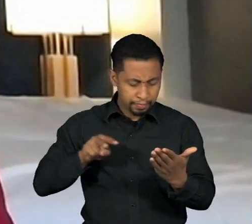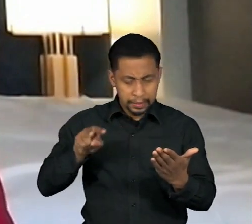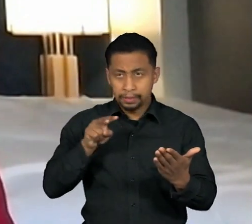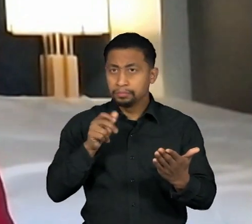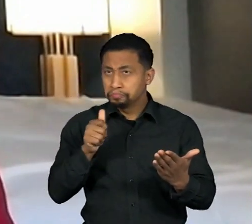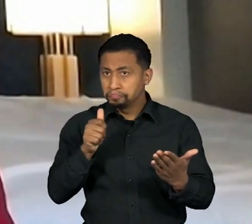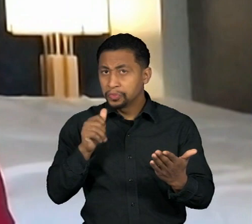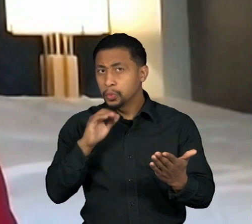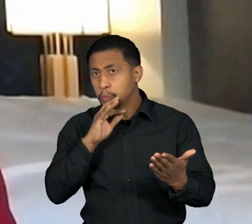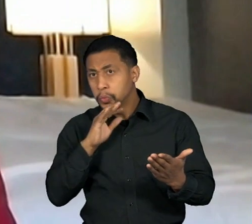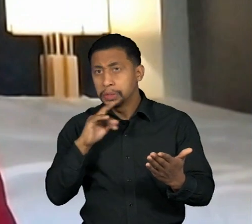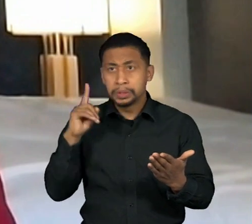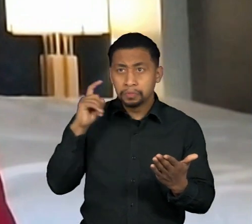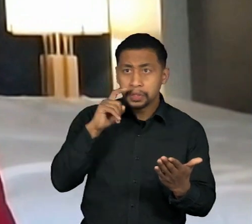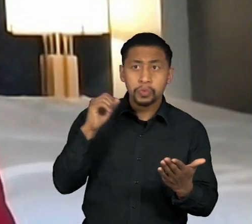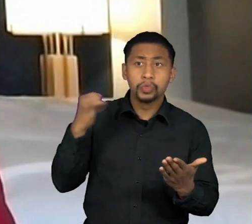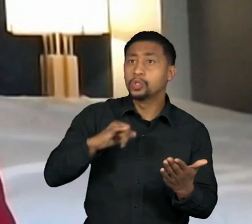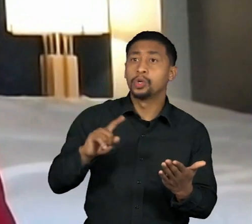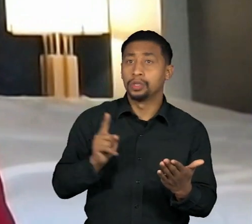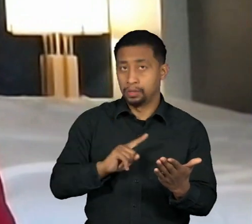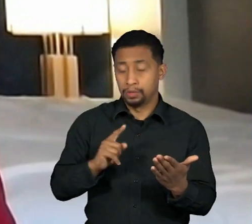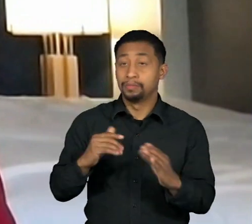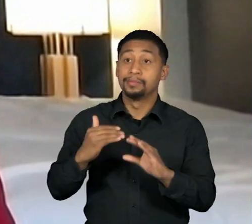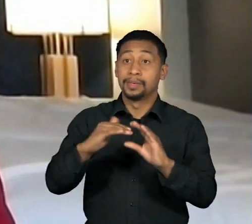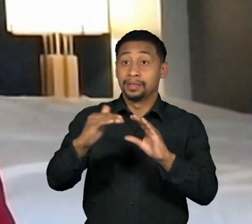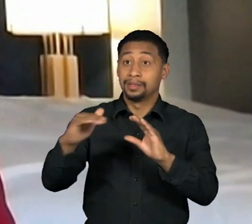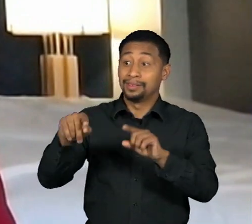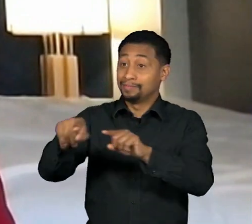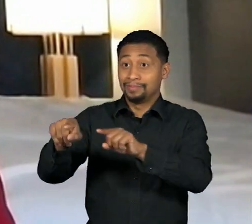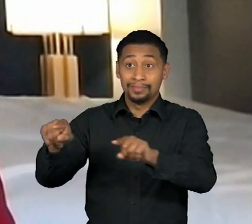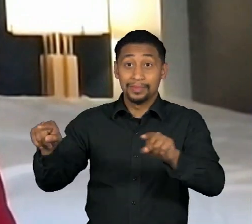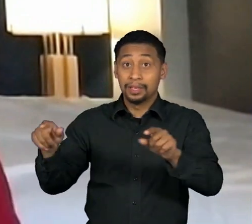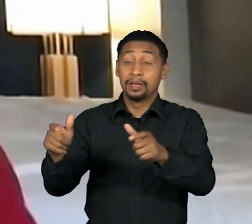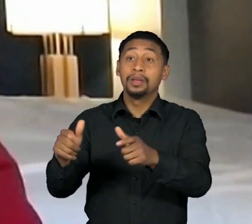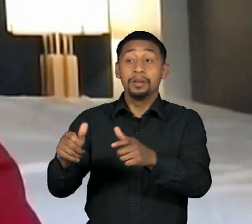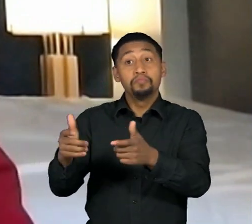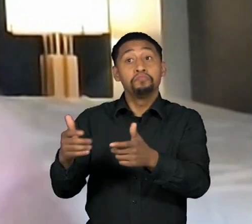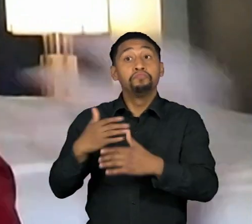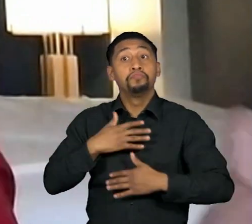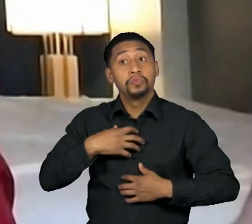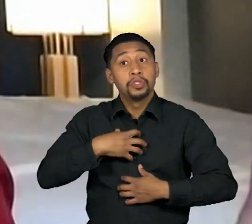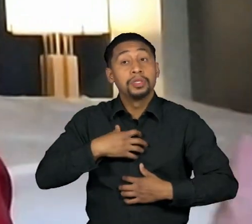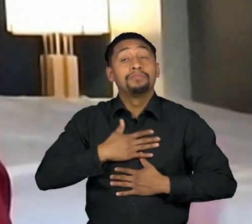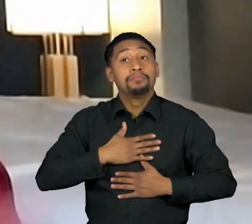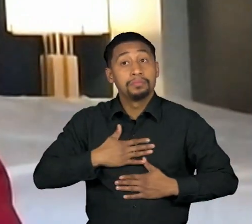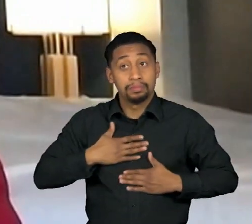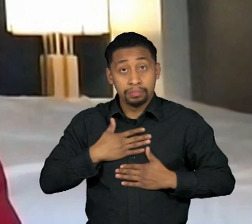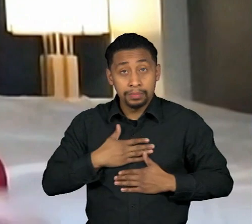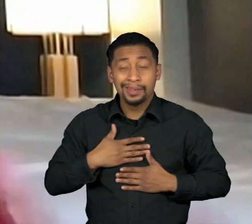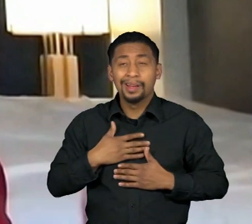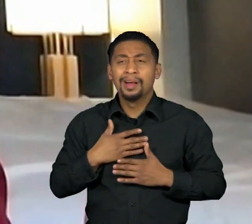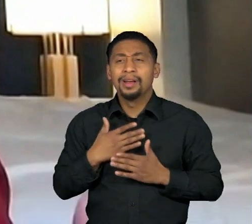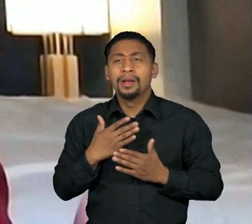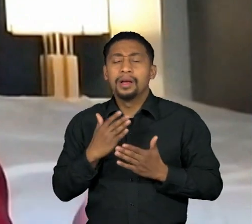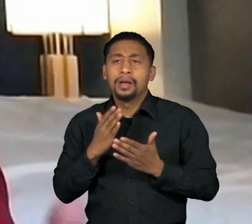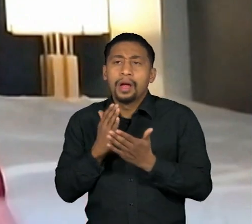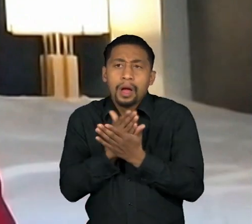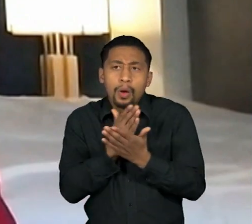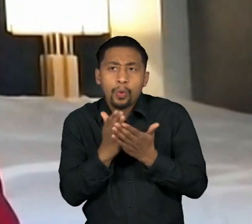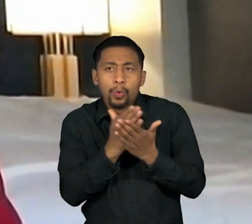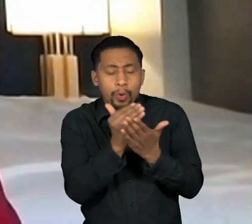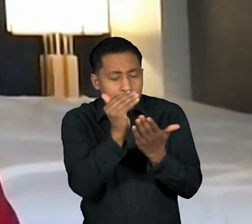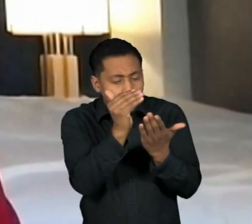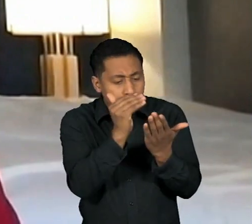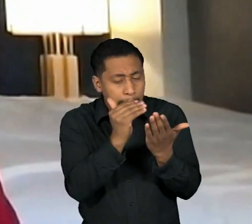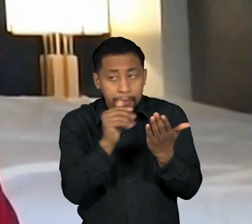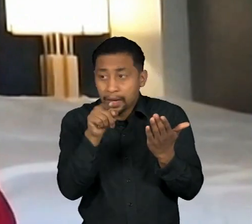o capítulo. E a geração foi bastante satisfatória. Algumas questões, sugestões eu